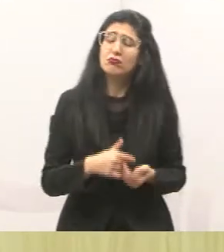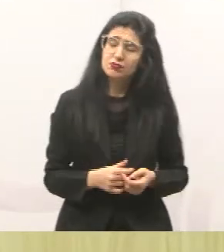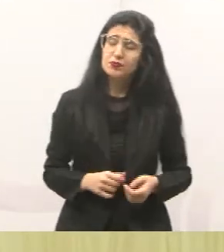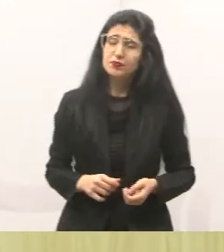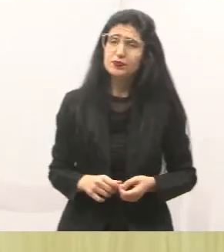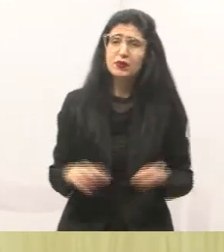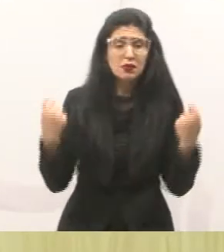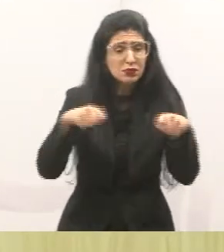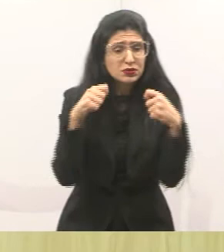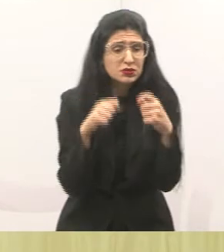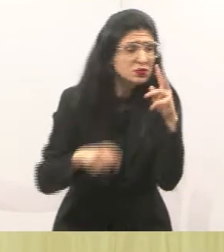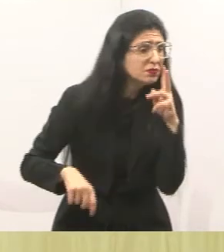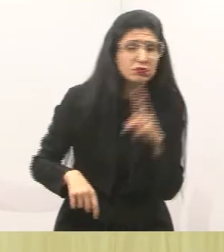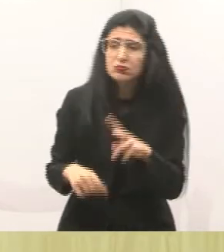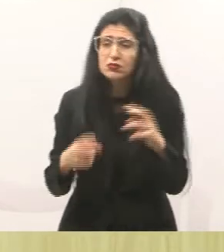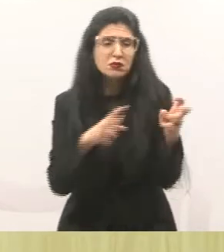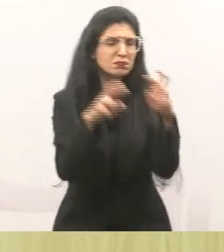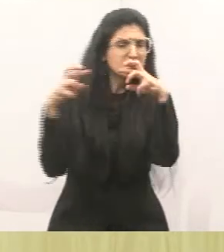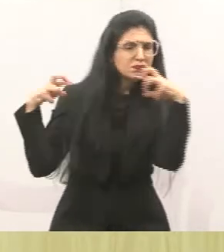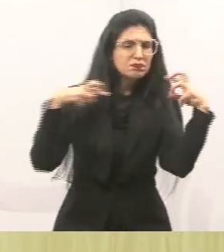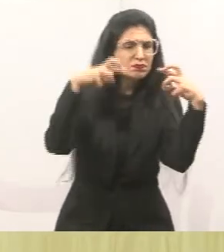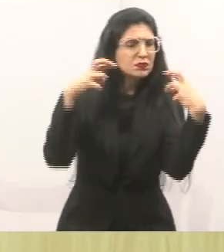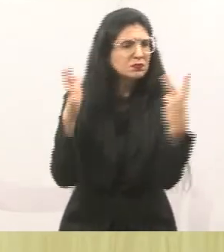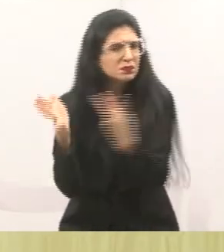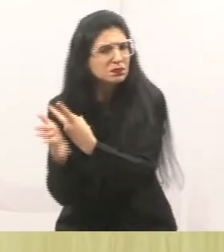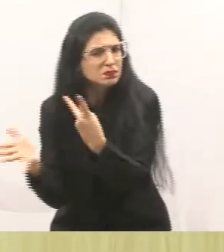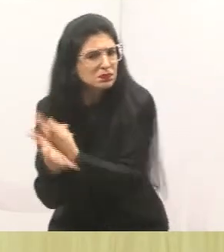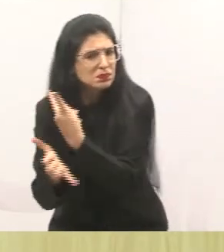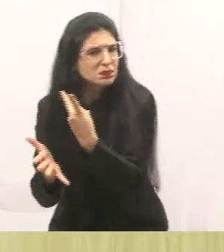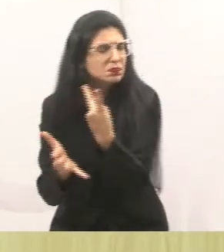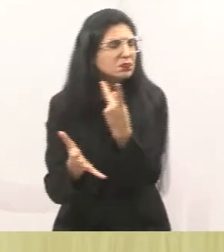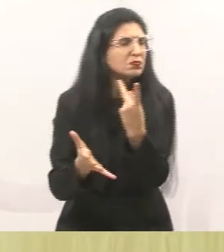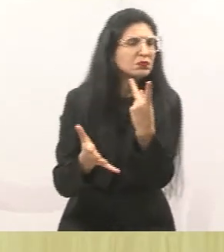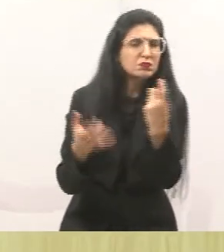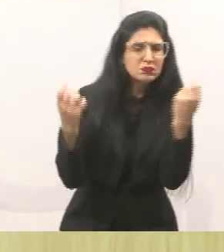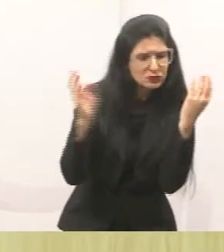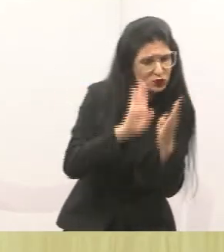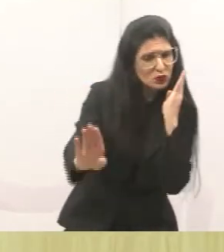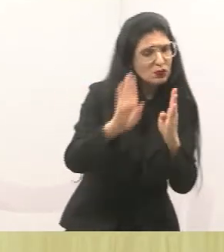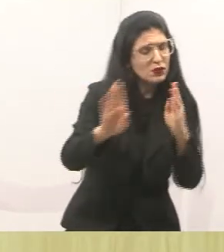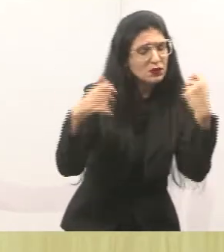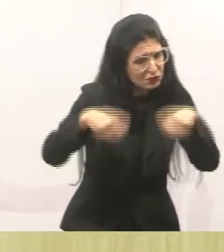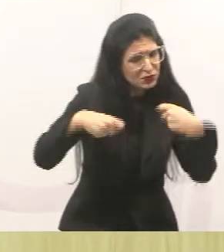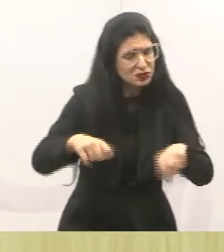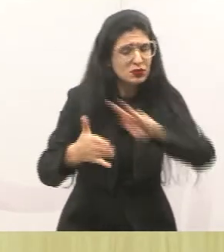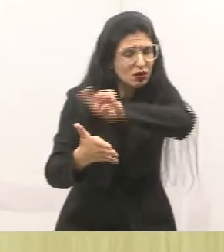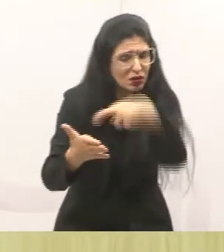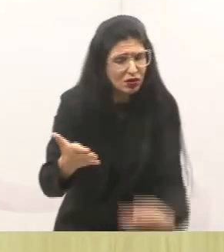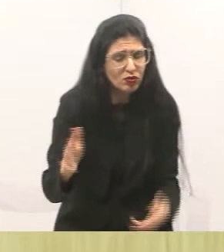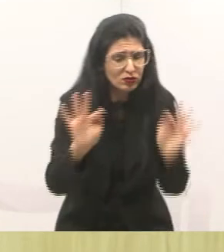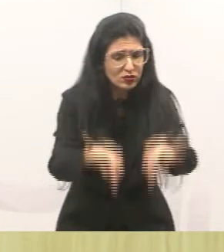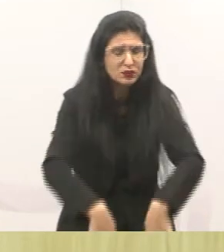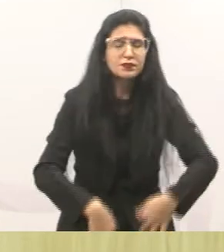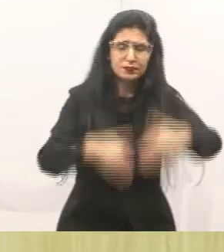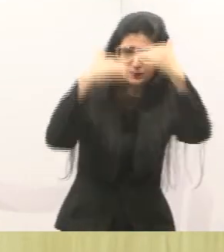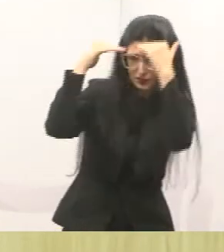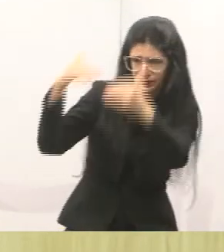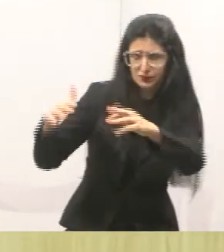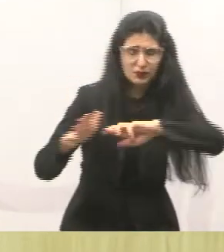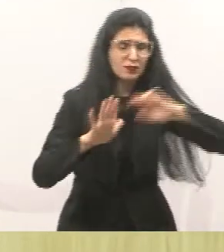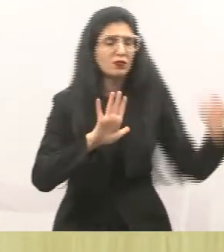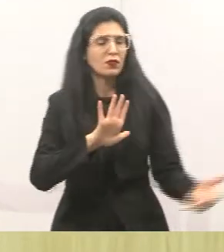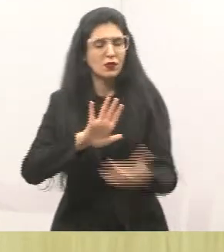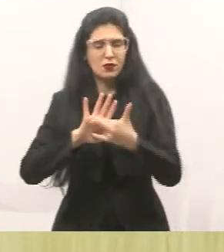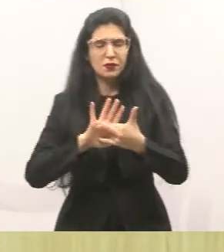de possíveis irregularidades e a elaboração do relatório final, requeremos aos sentidos do senhor presidente desta casa, ouvido e aprovado pela Igreja